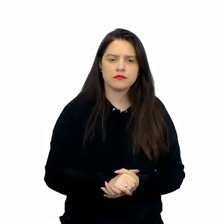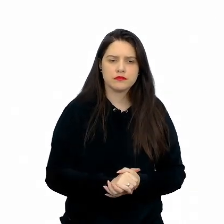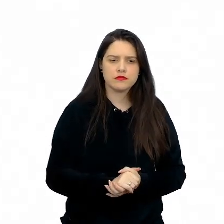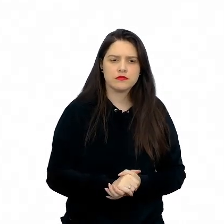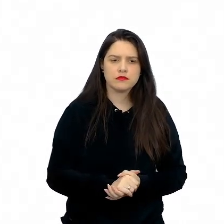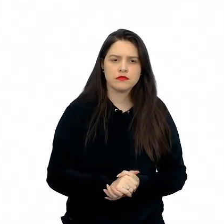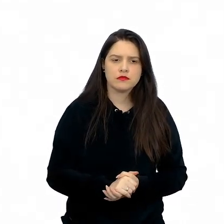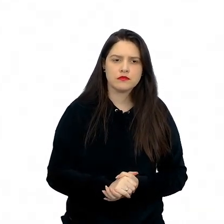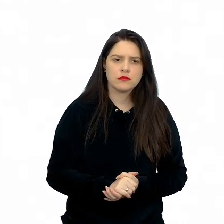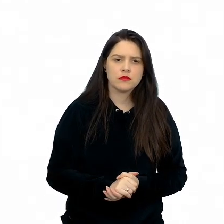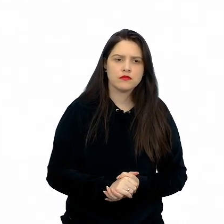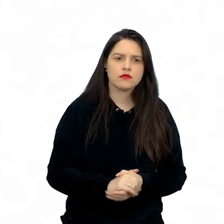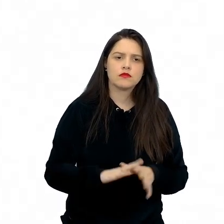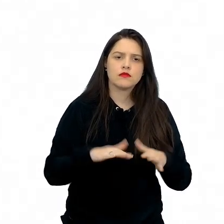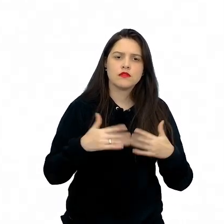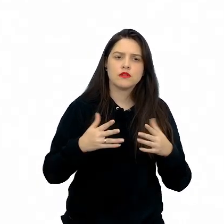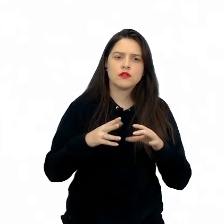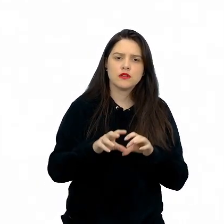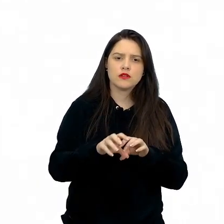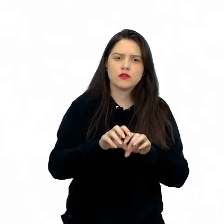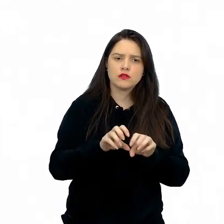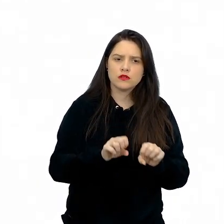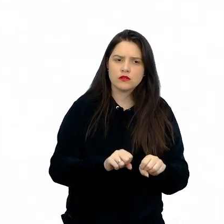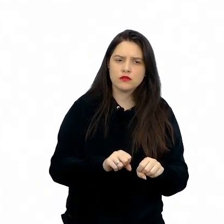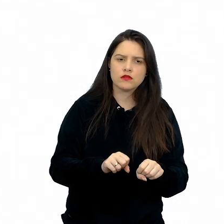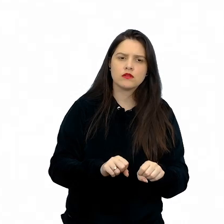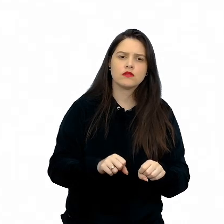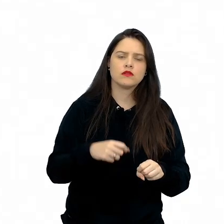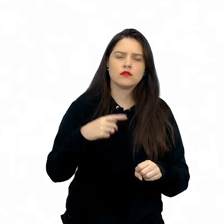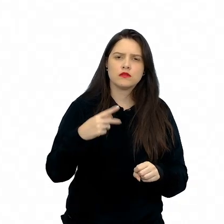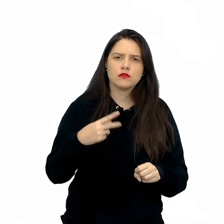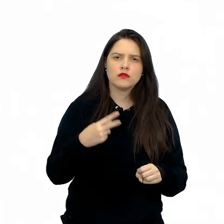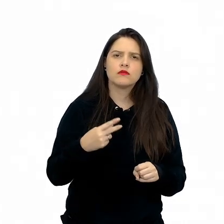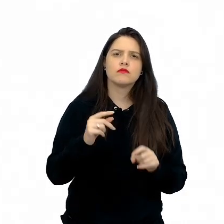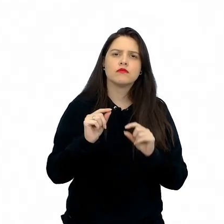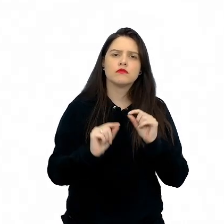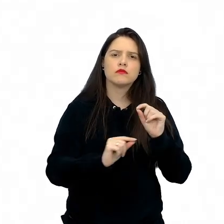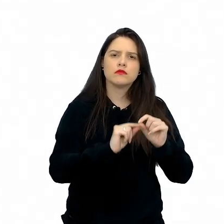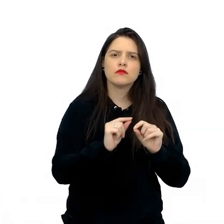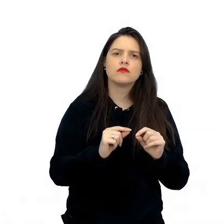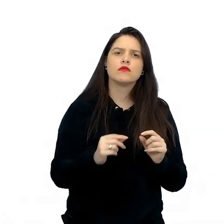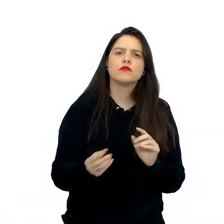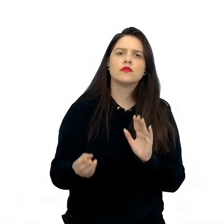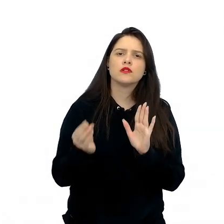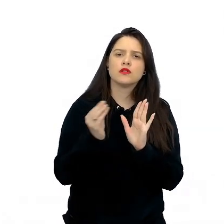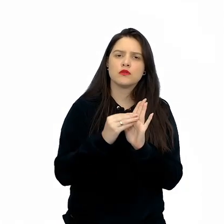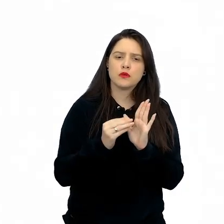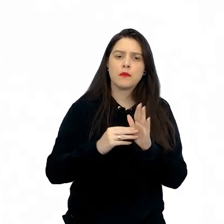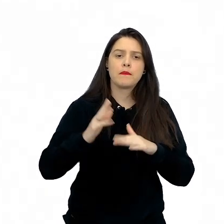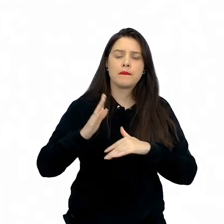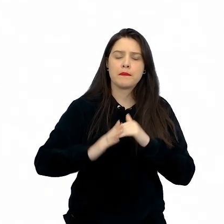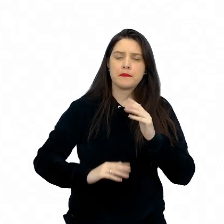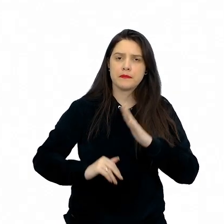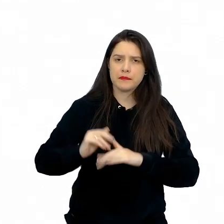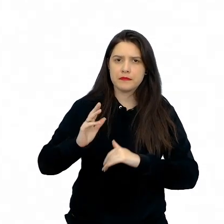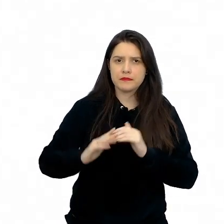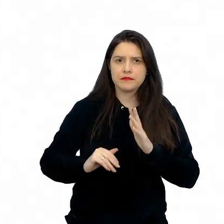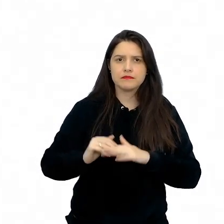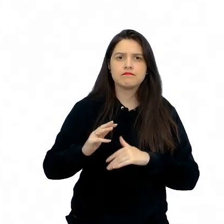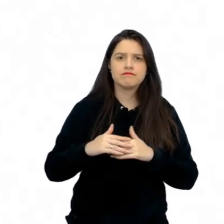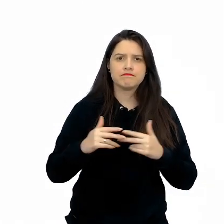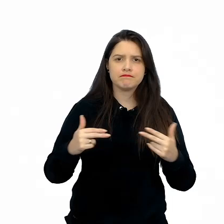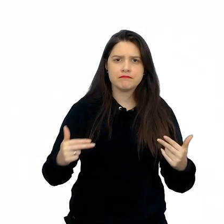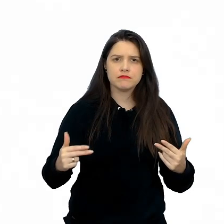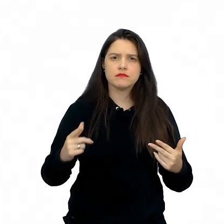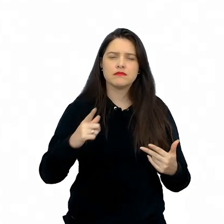E aí, na formação da ano série, da semana B, é colocar tudo isso em prática, né? Então, aí